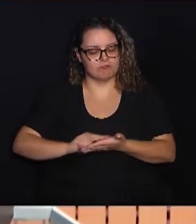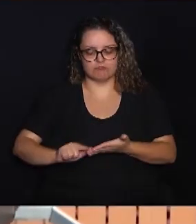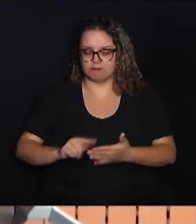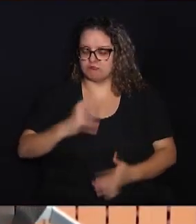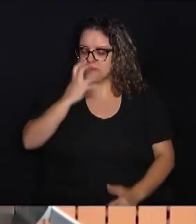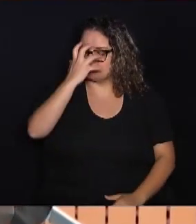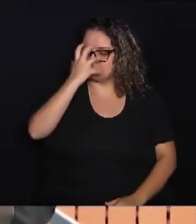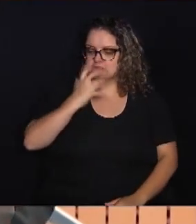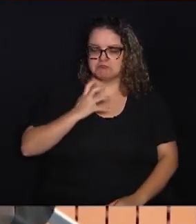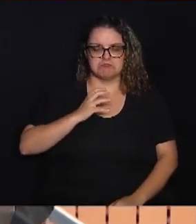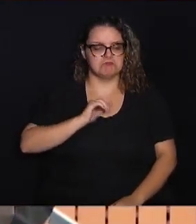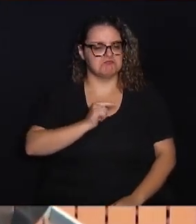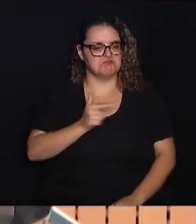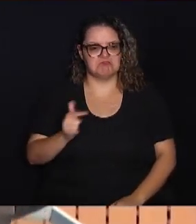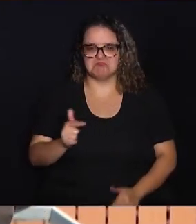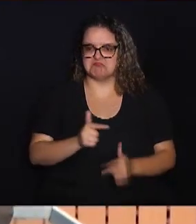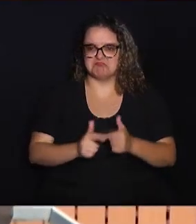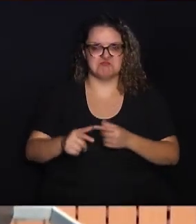nenhum envolvimento